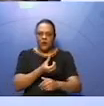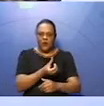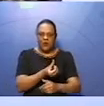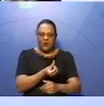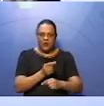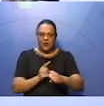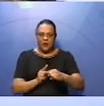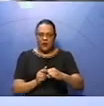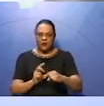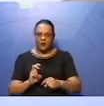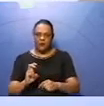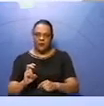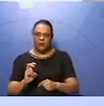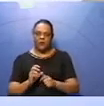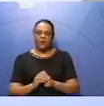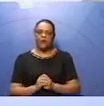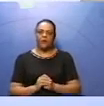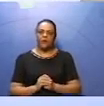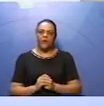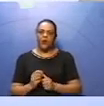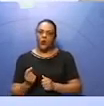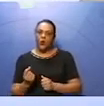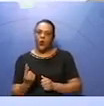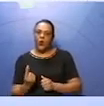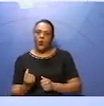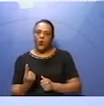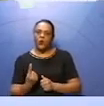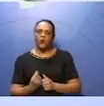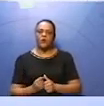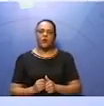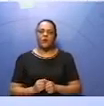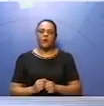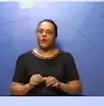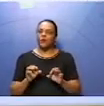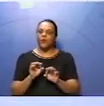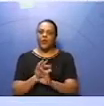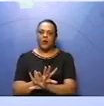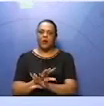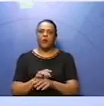5. 6 mais 5, 11. Morreu aqui o